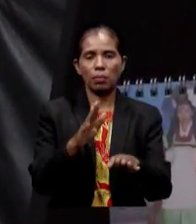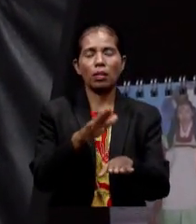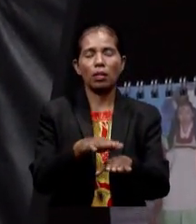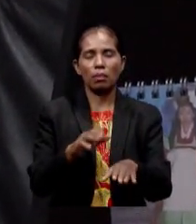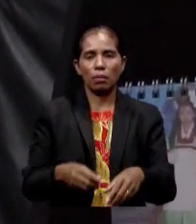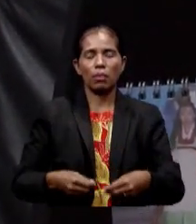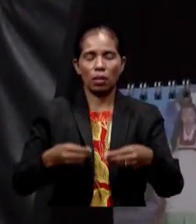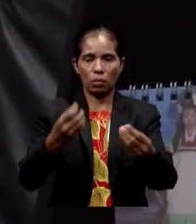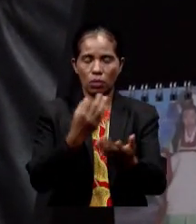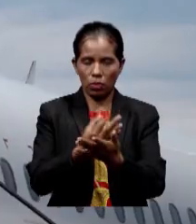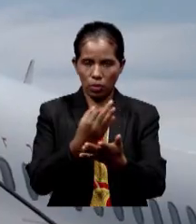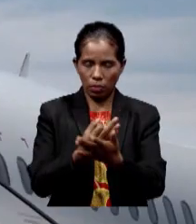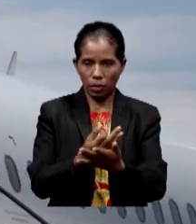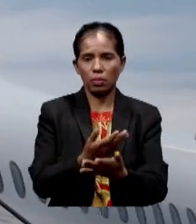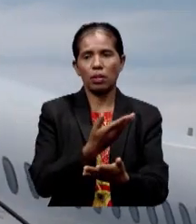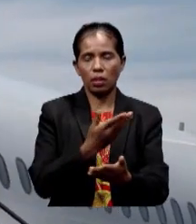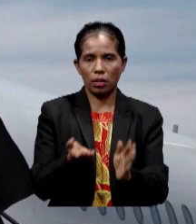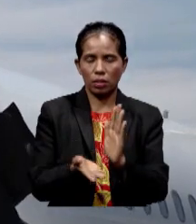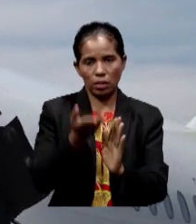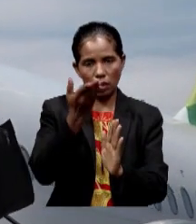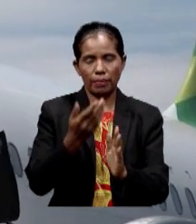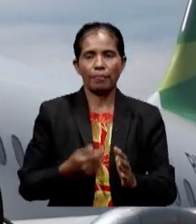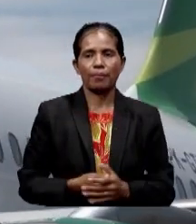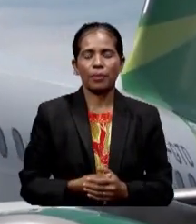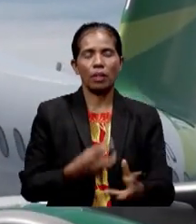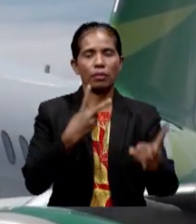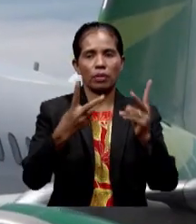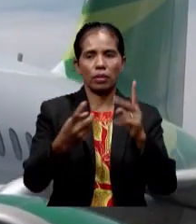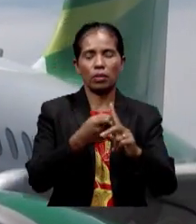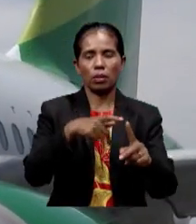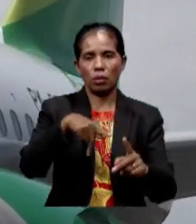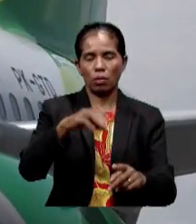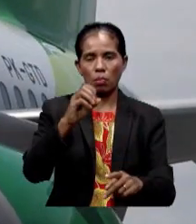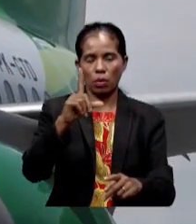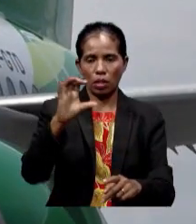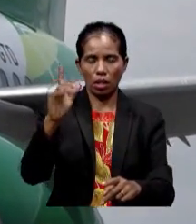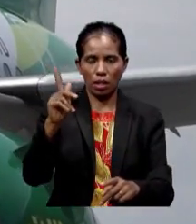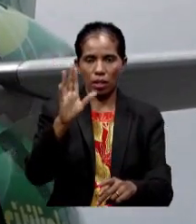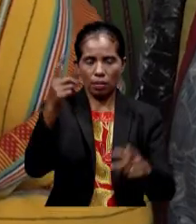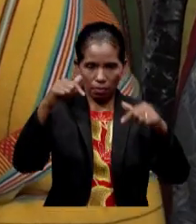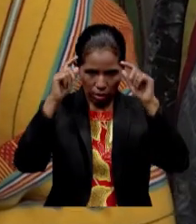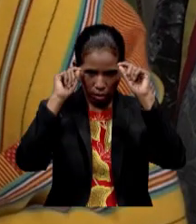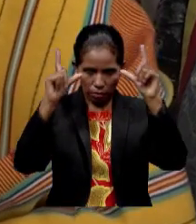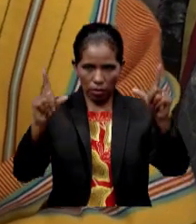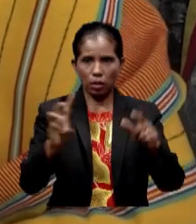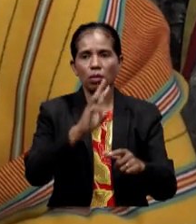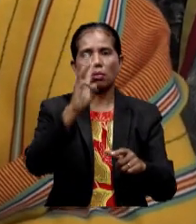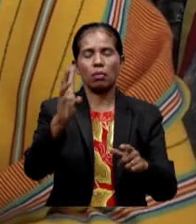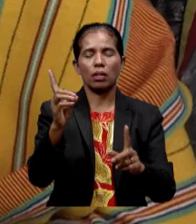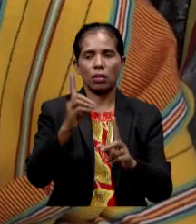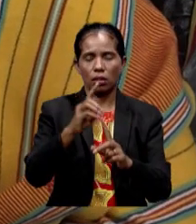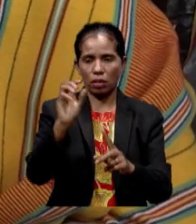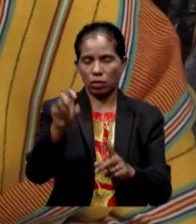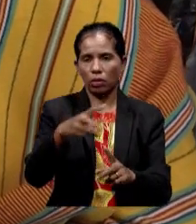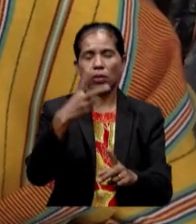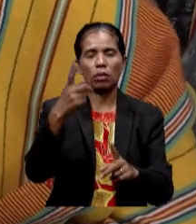forma salário tem ser importante. Visita russa delegação polaca mai Timor Leste ne e a quarta loron sanulo resin rua